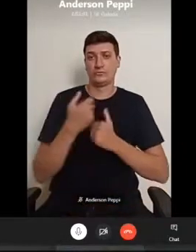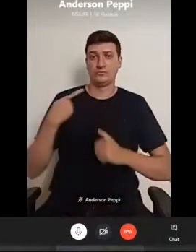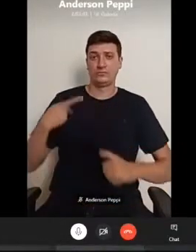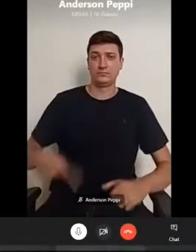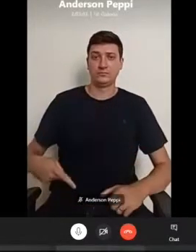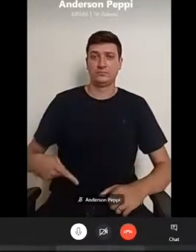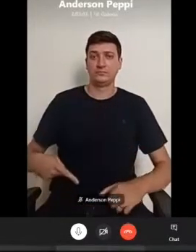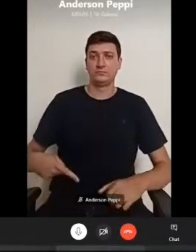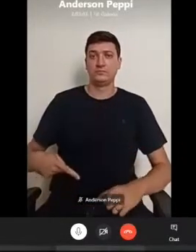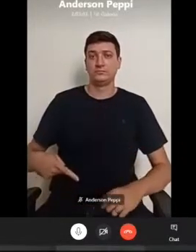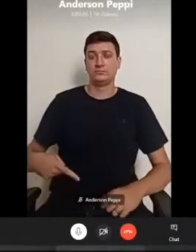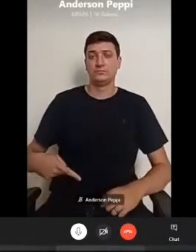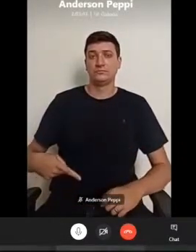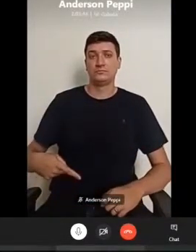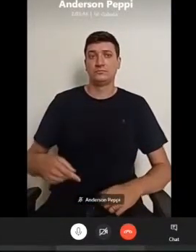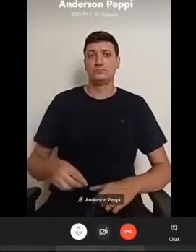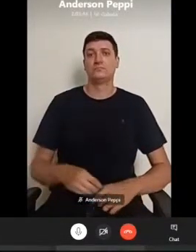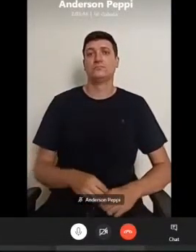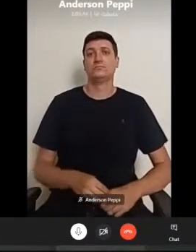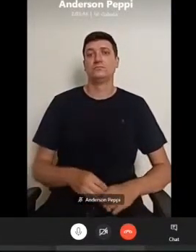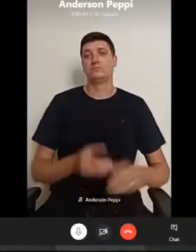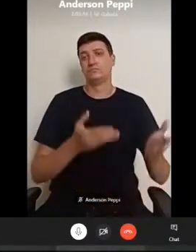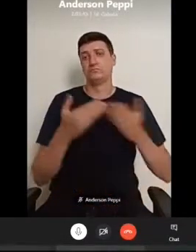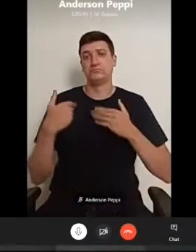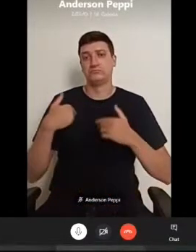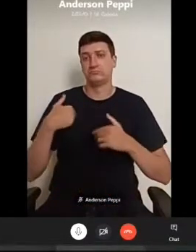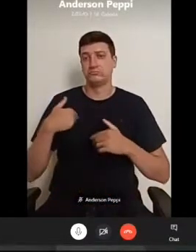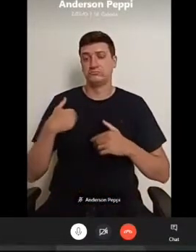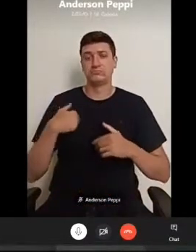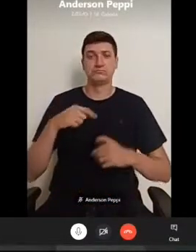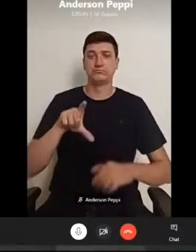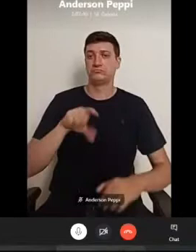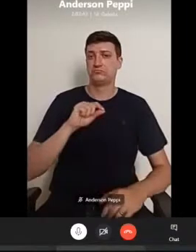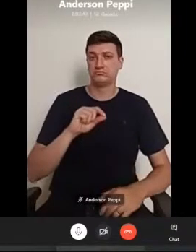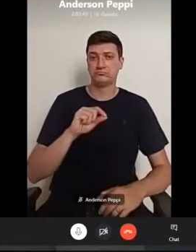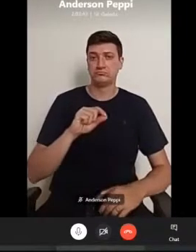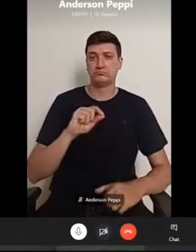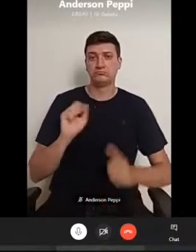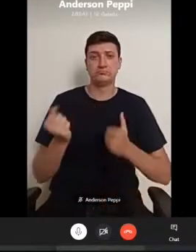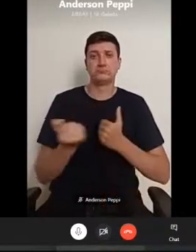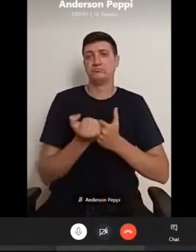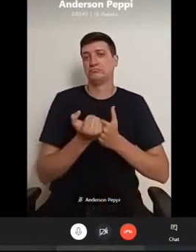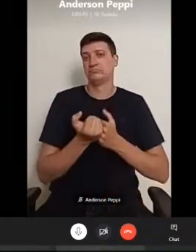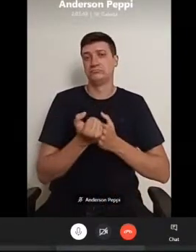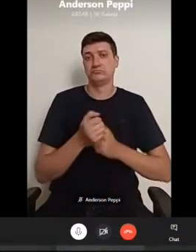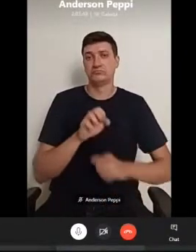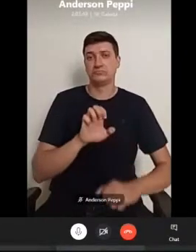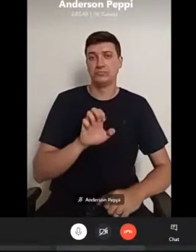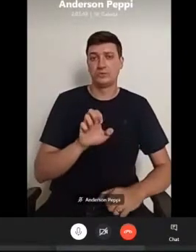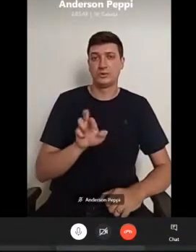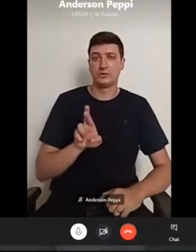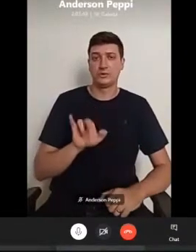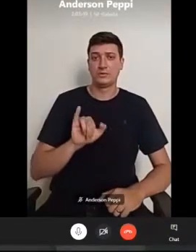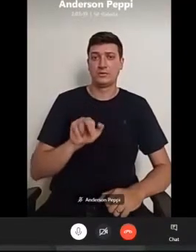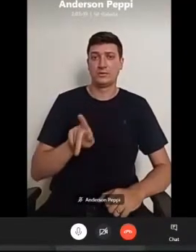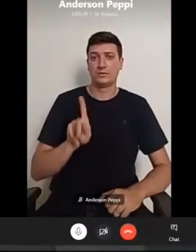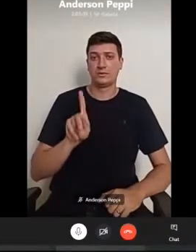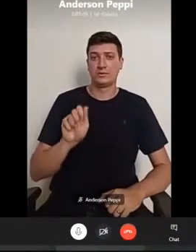a honra de escolher aí, do meu partido também, Érica Cristina Leal Tiago.